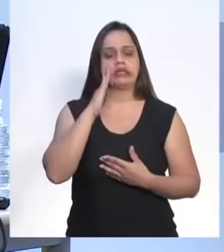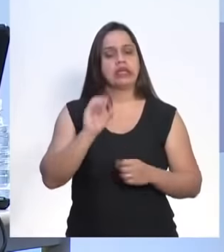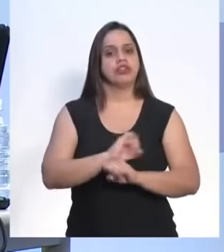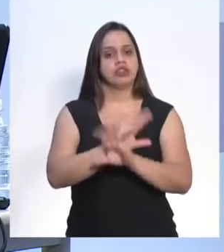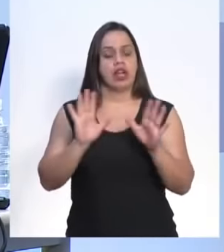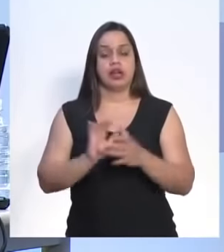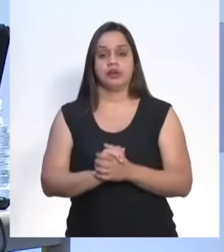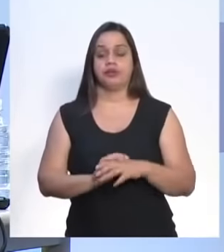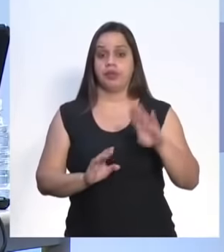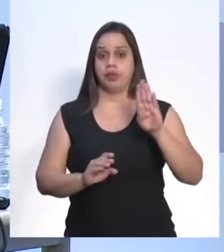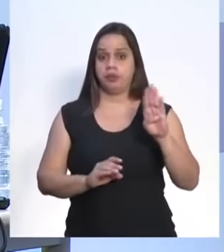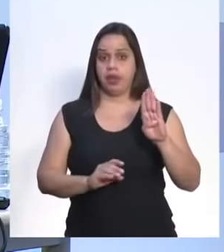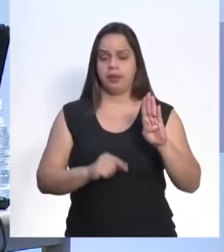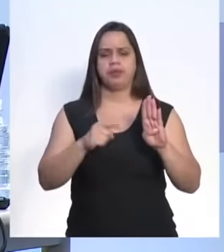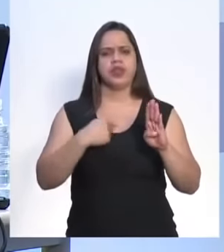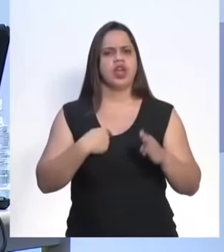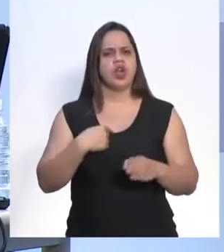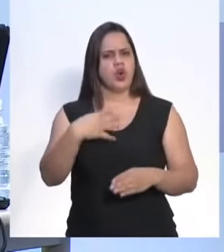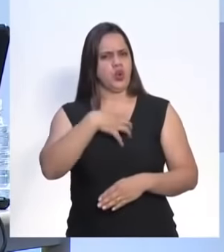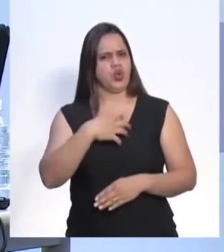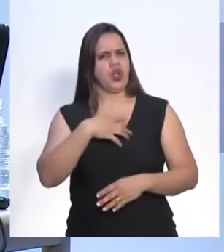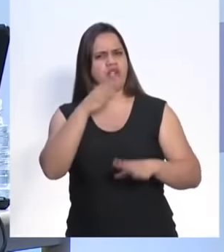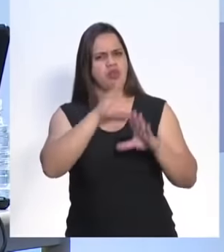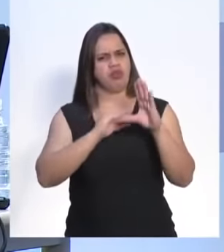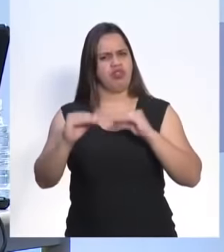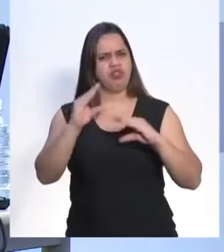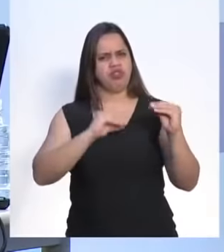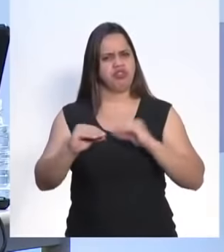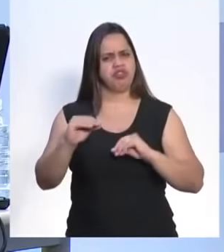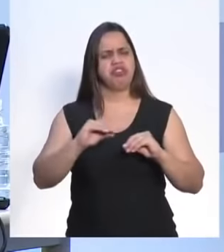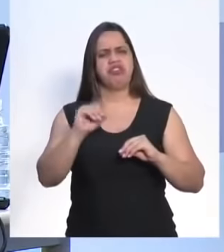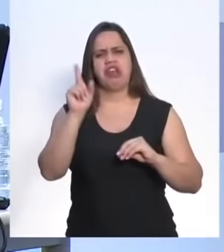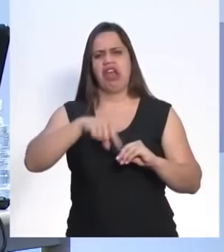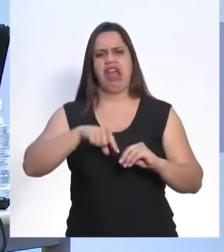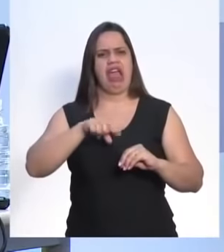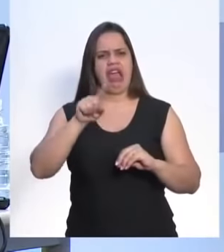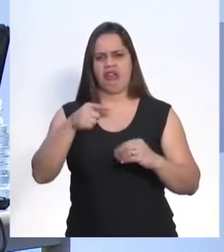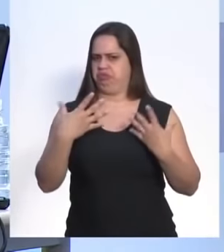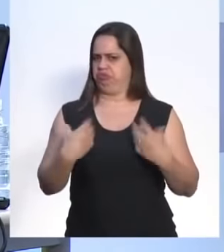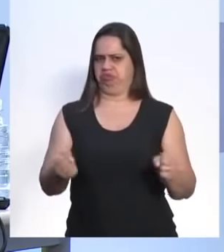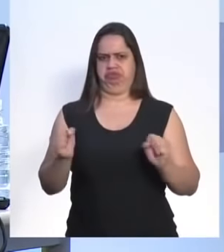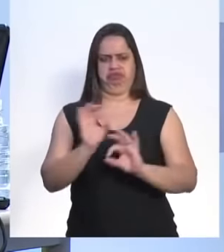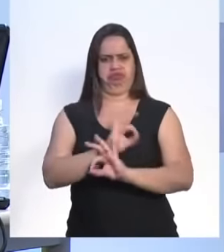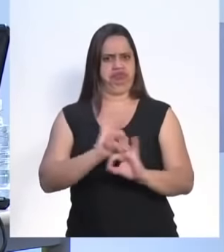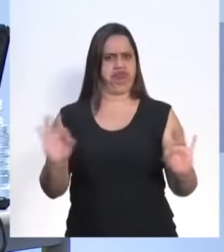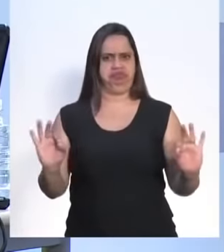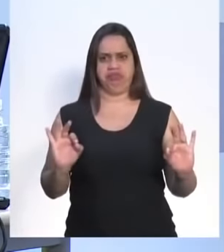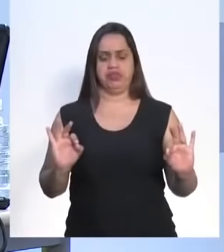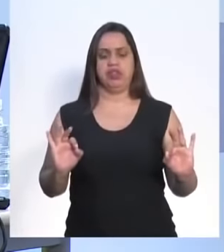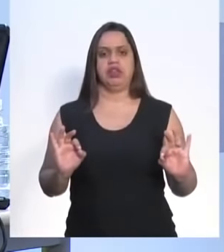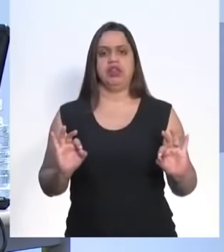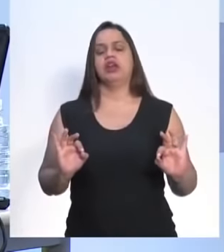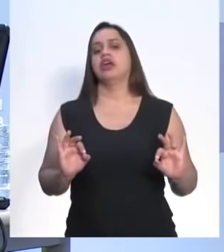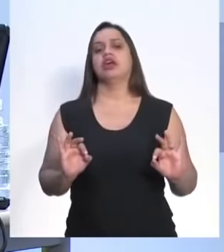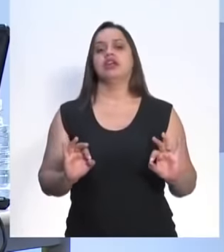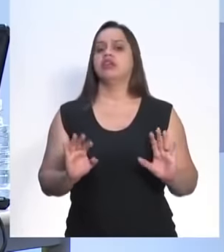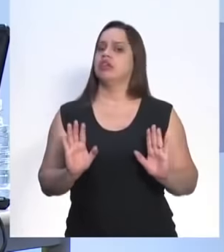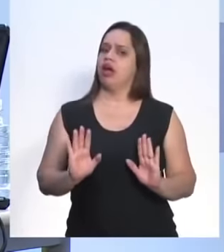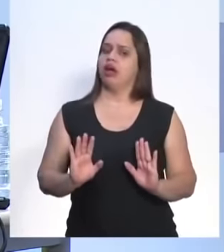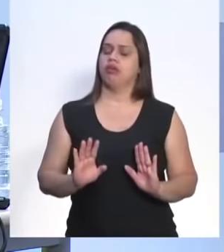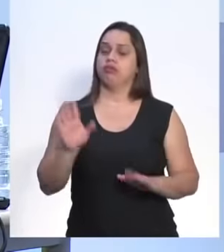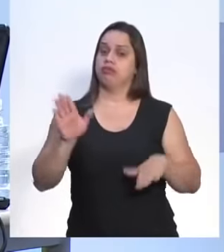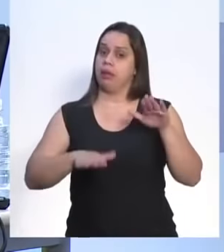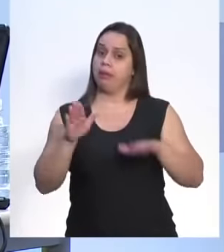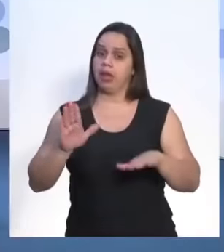falar é totalmente inaceitável em qualquer situação. É o que a Mônica acabou de falar. Não, gente, ele não é inaceitável, né? Então depende, sim, de todo um